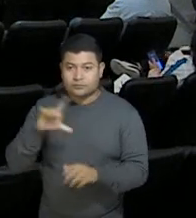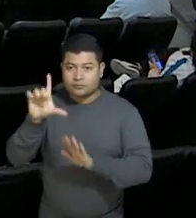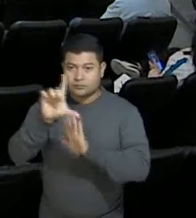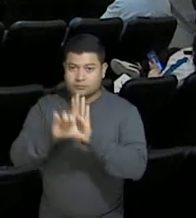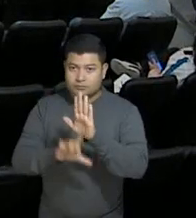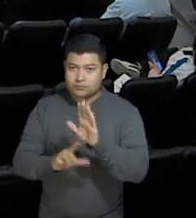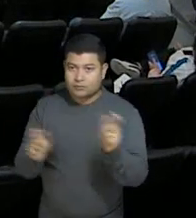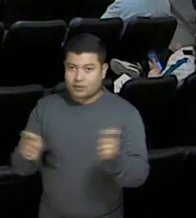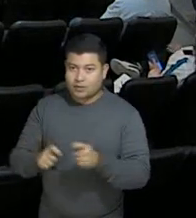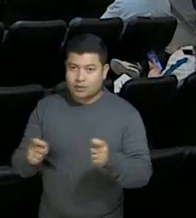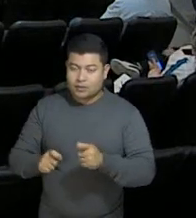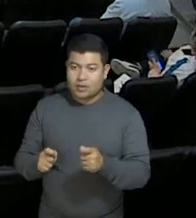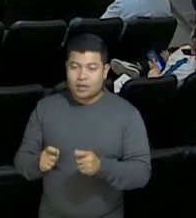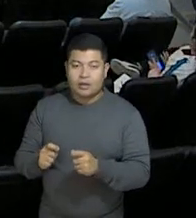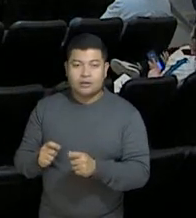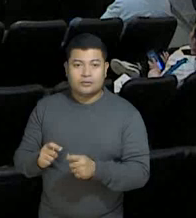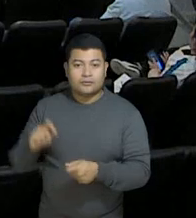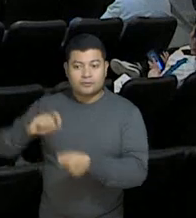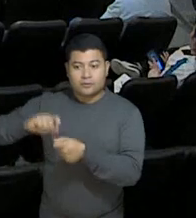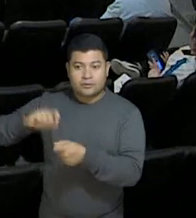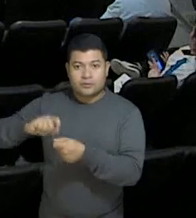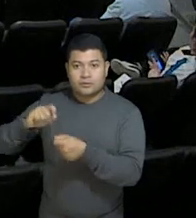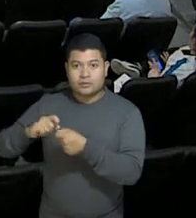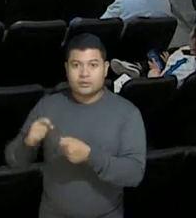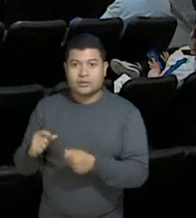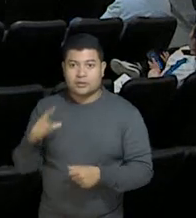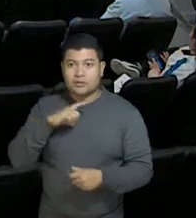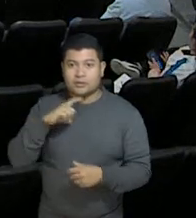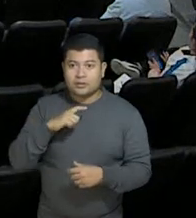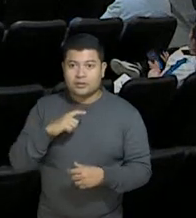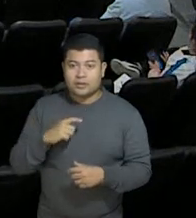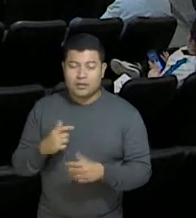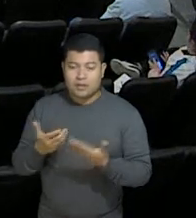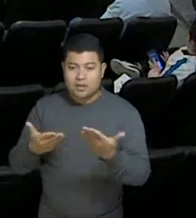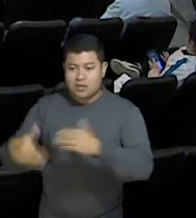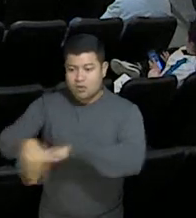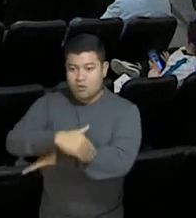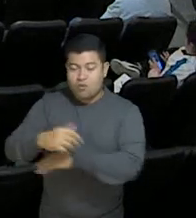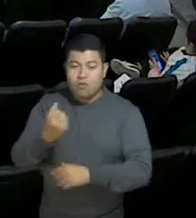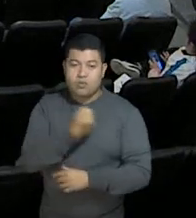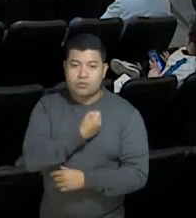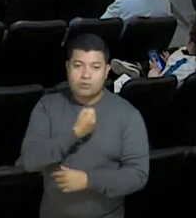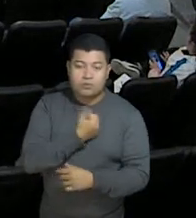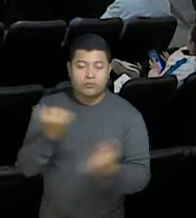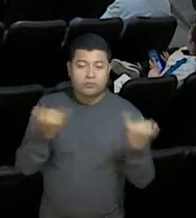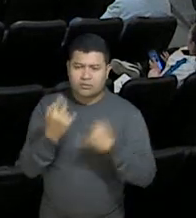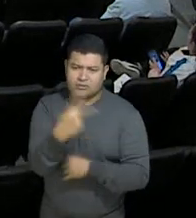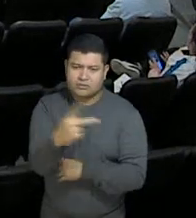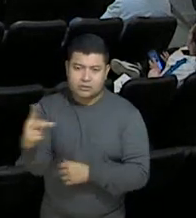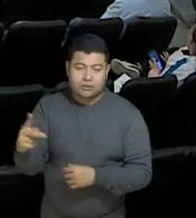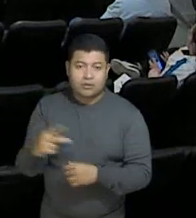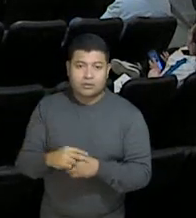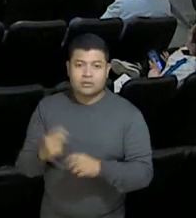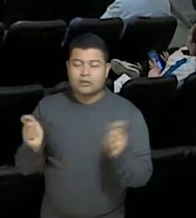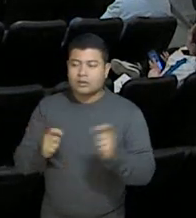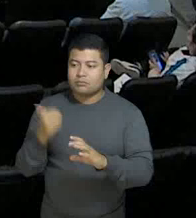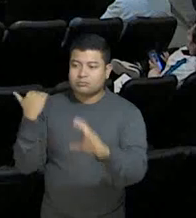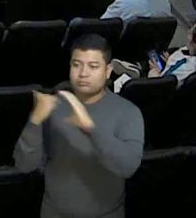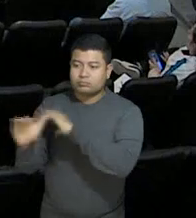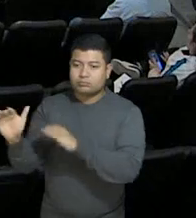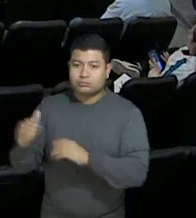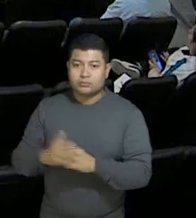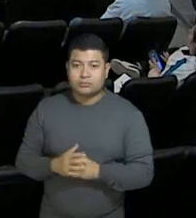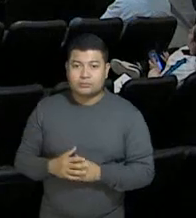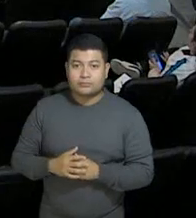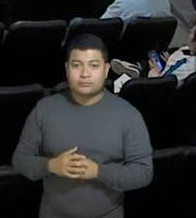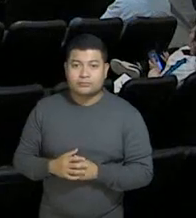lista a gente faz o sorteio e tem o endereço de vocês, eu acredito que tem endereço, tem um telefone, alguma coisa assim, a gente encaminha. Porque ela já foi para o hotel,